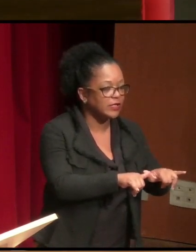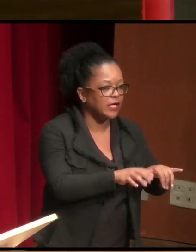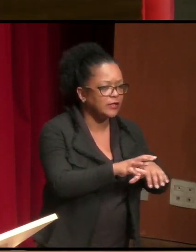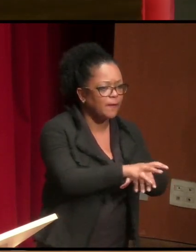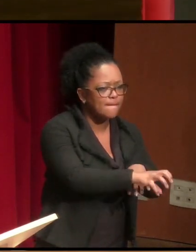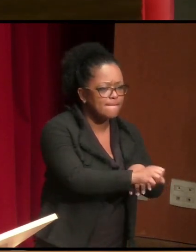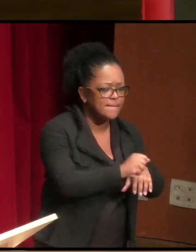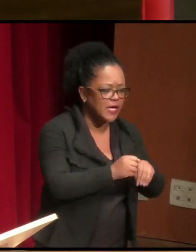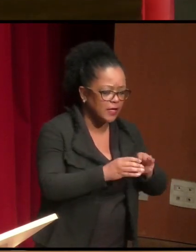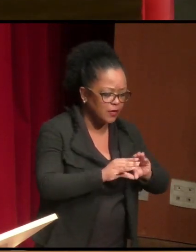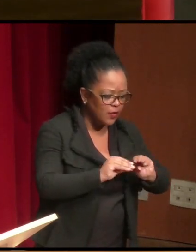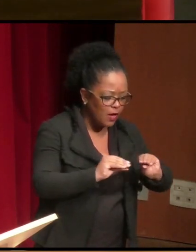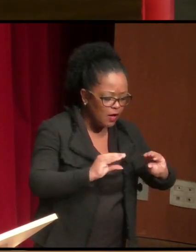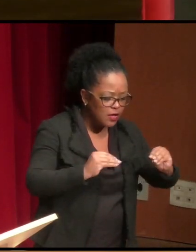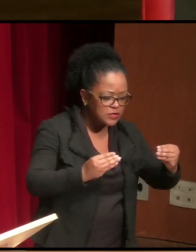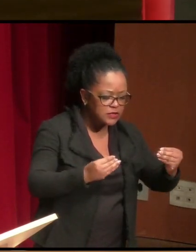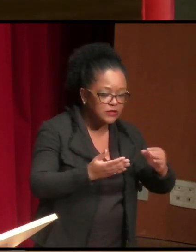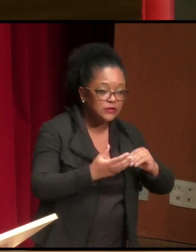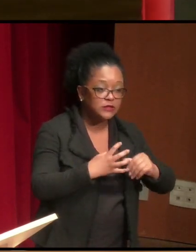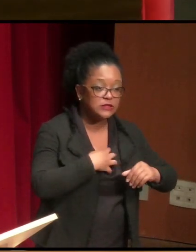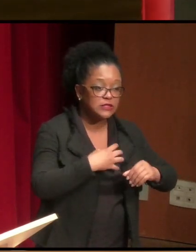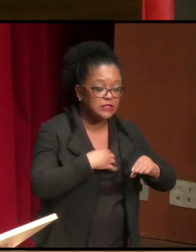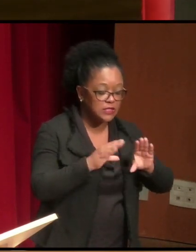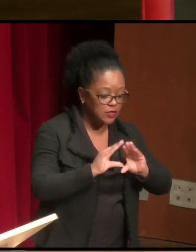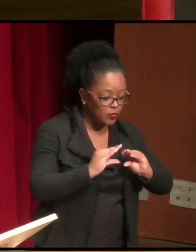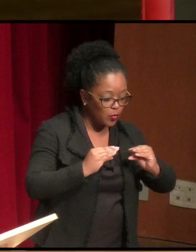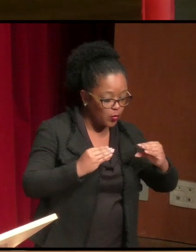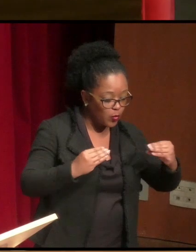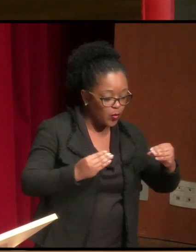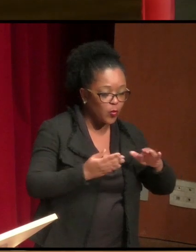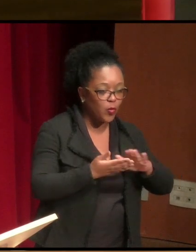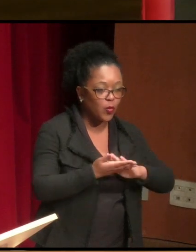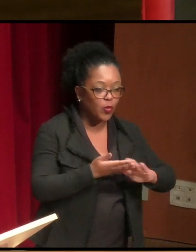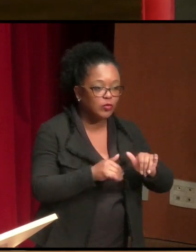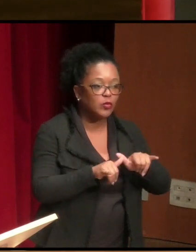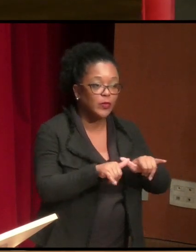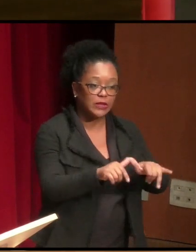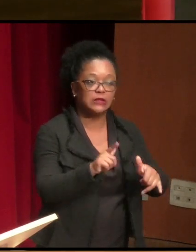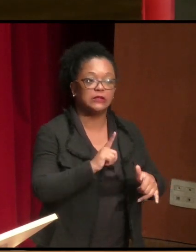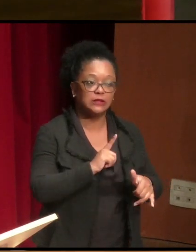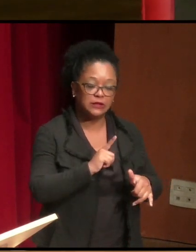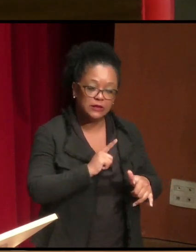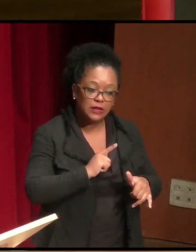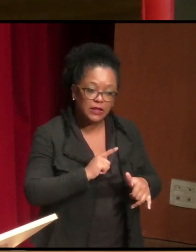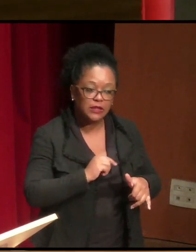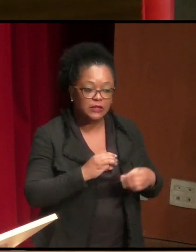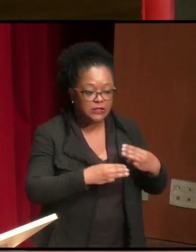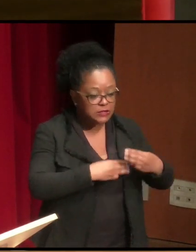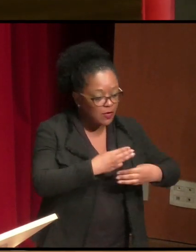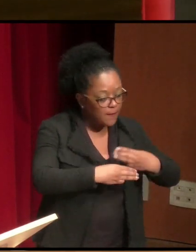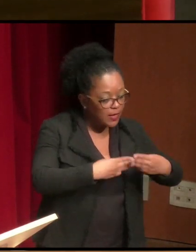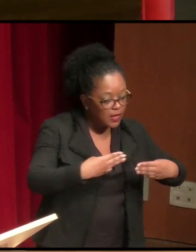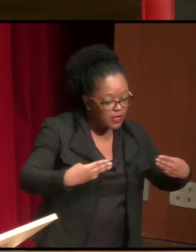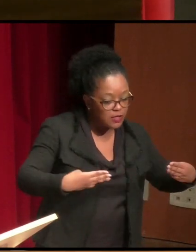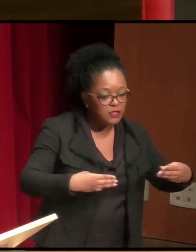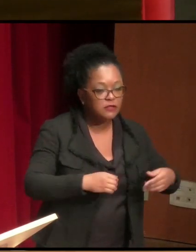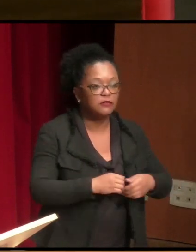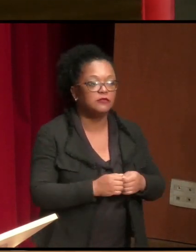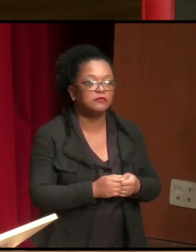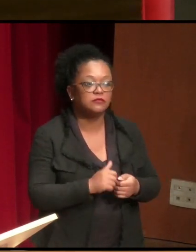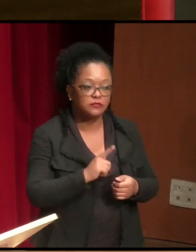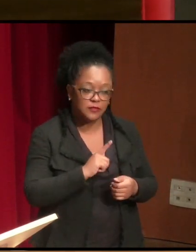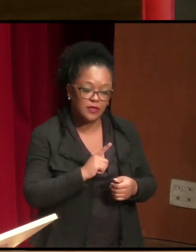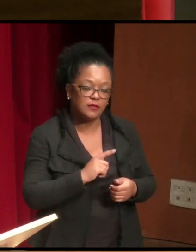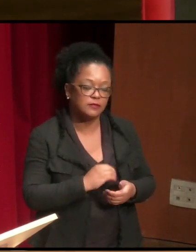em braille, tem remédio em braille, coisas que a gente não vê em outros países do mundo com o mesmo volume que nós temos